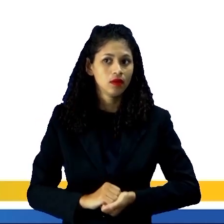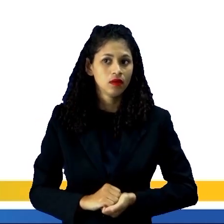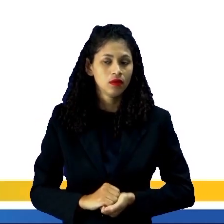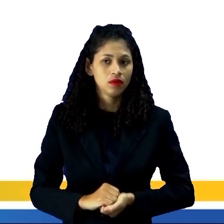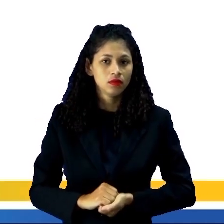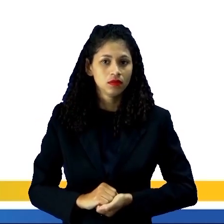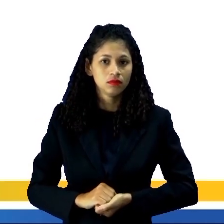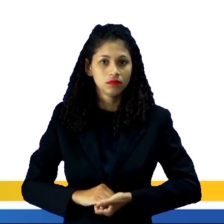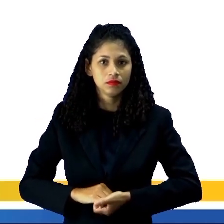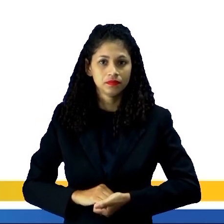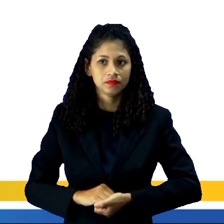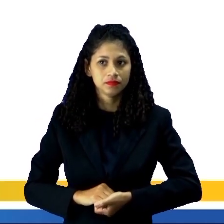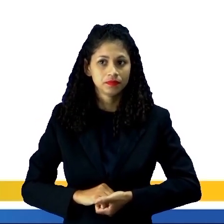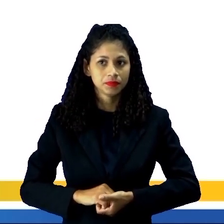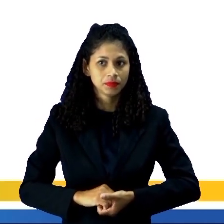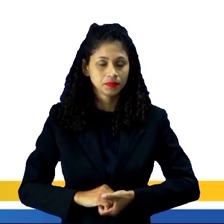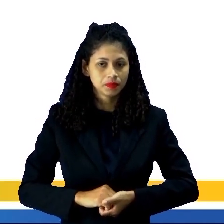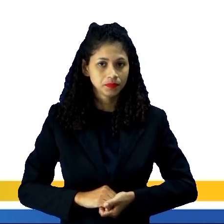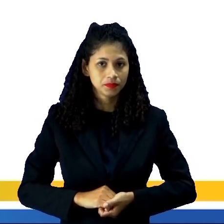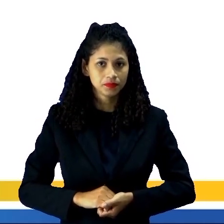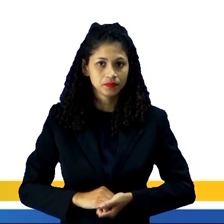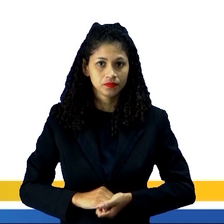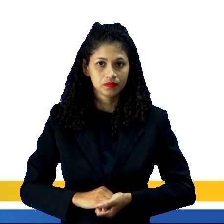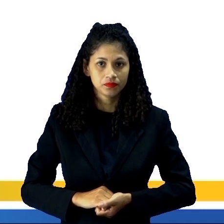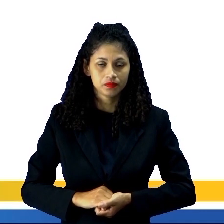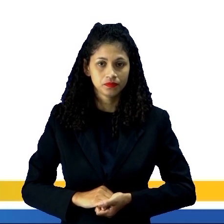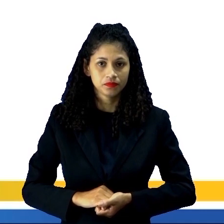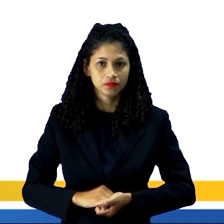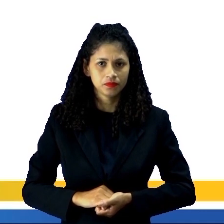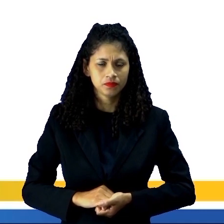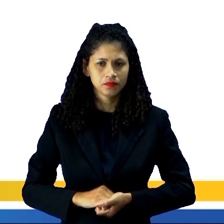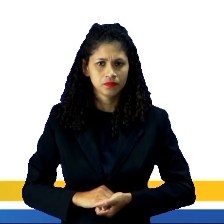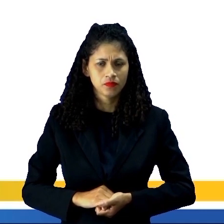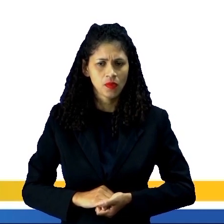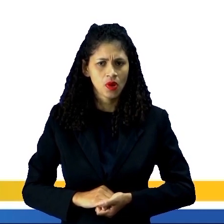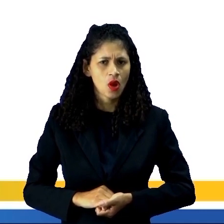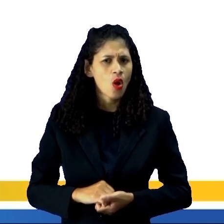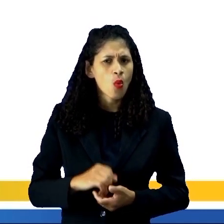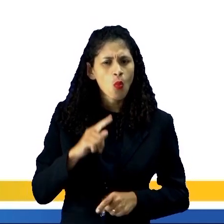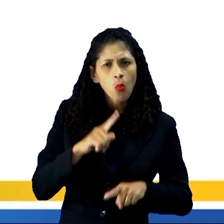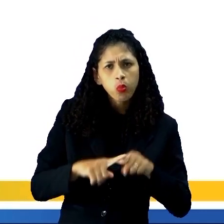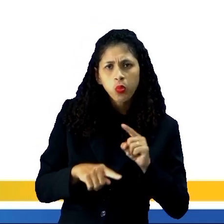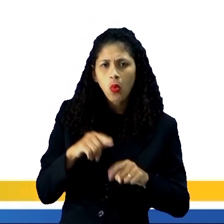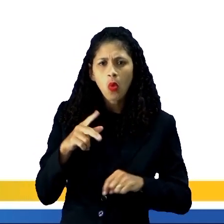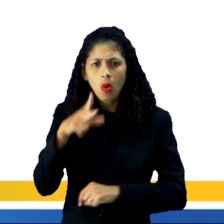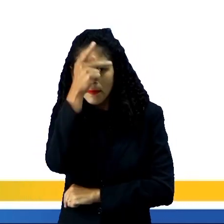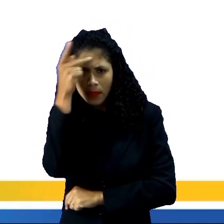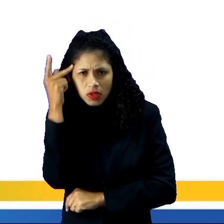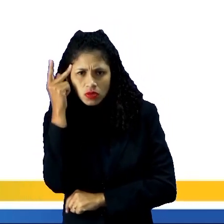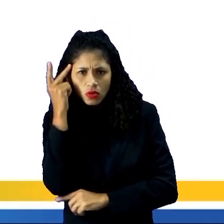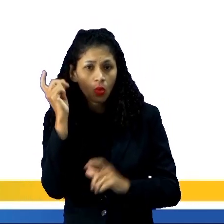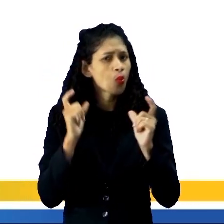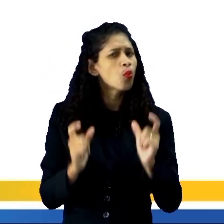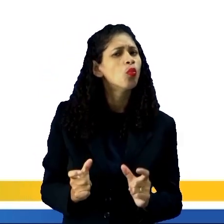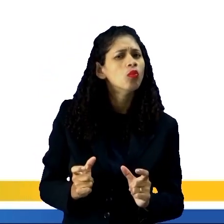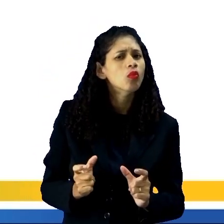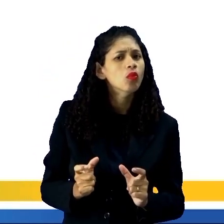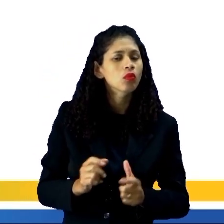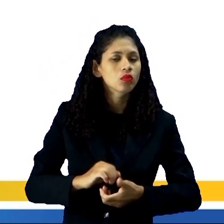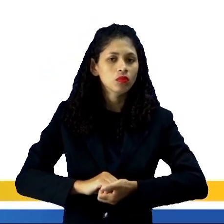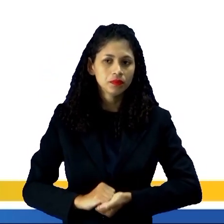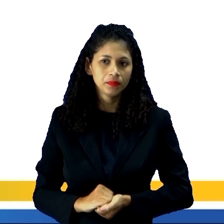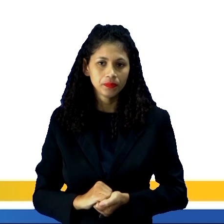Is it a thing, a person or a place? Isso é uma coisa, uma pessoa ou um lugar?